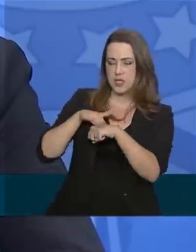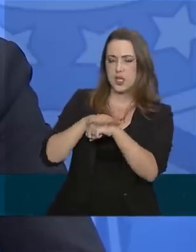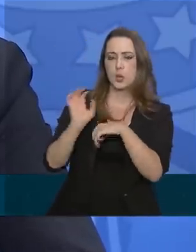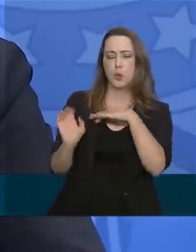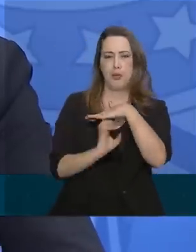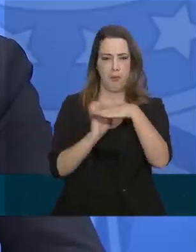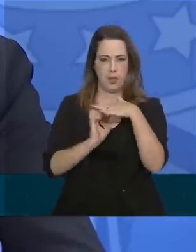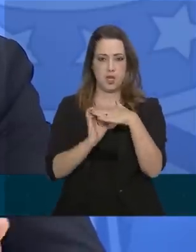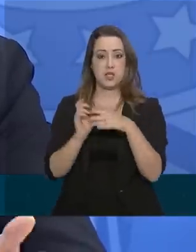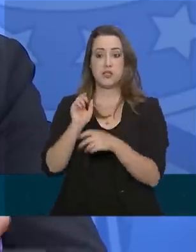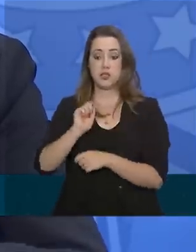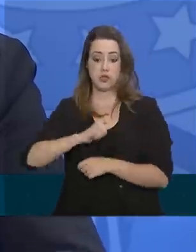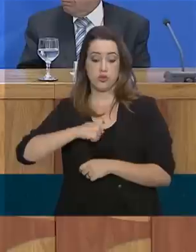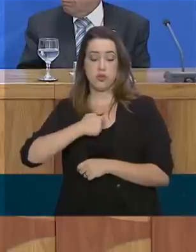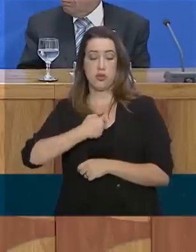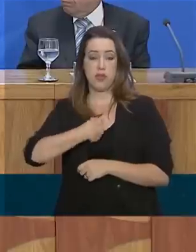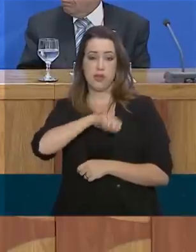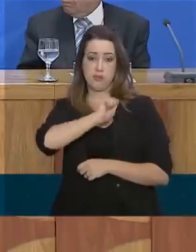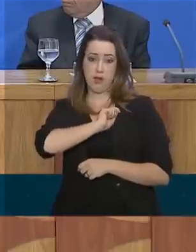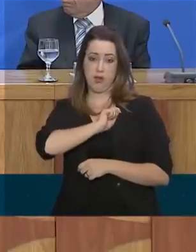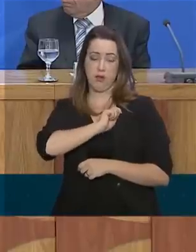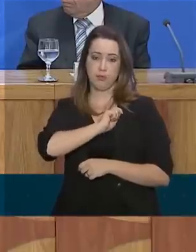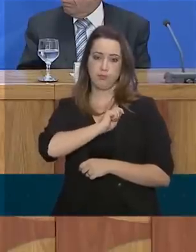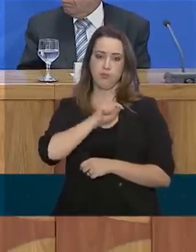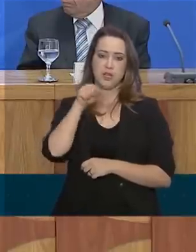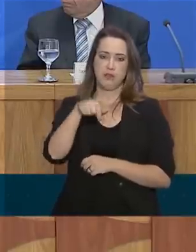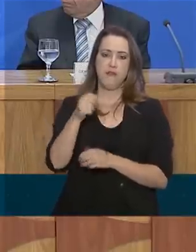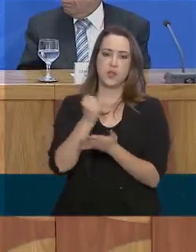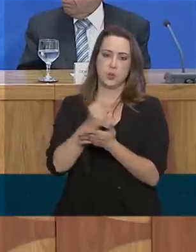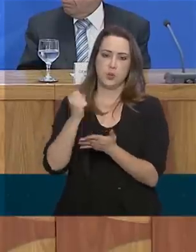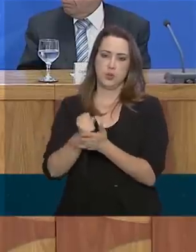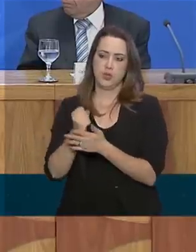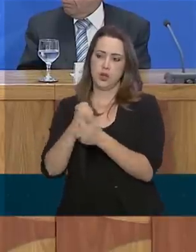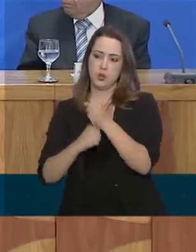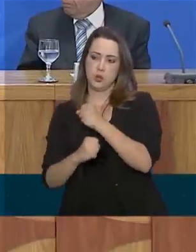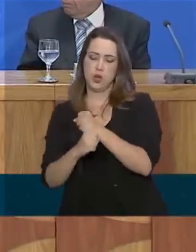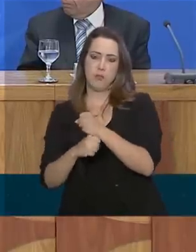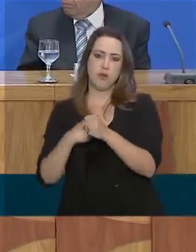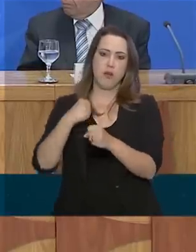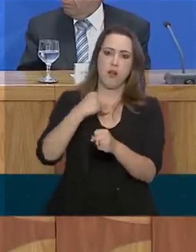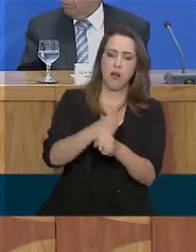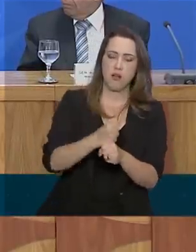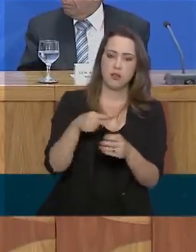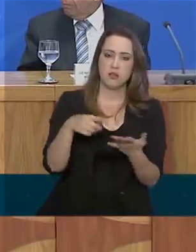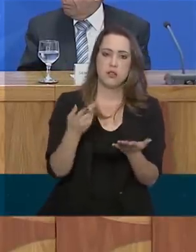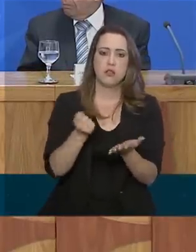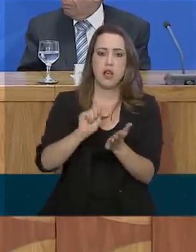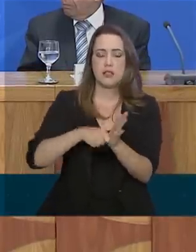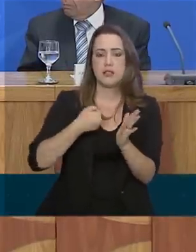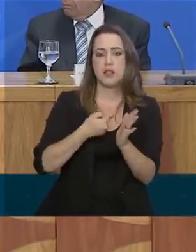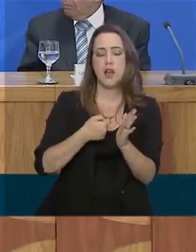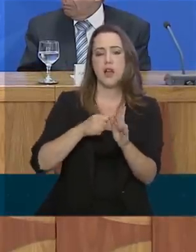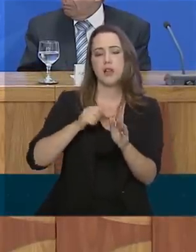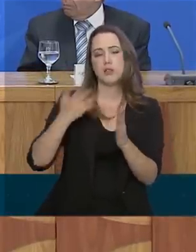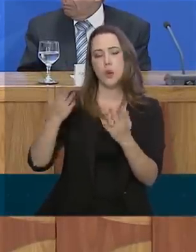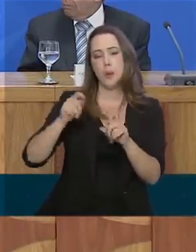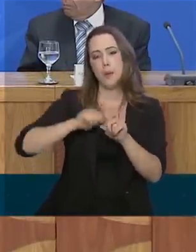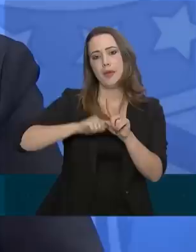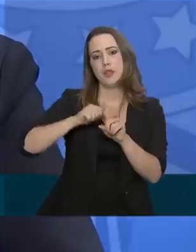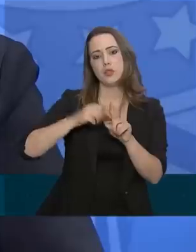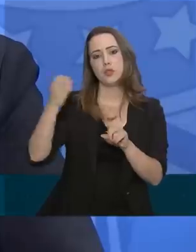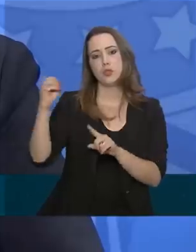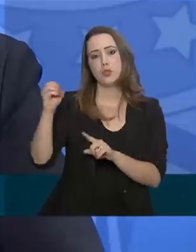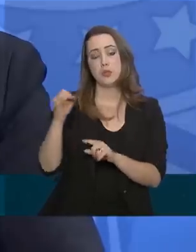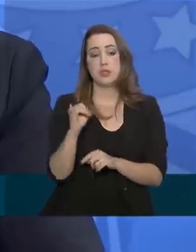que fez um contrato ano passado para esse ano no brasil com uma condicionante foi assinado em meados de outubro que o contrato não